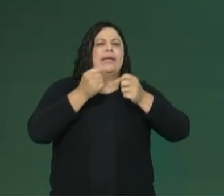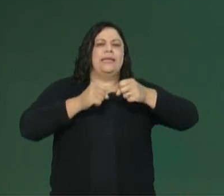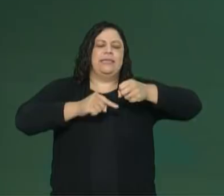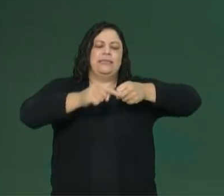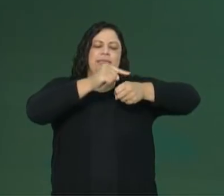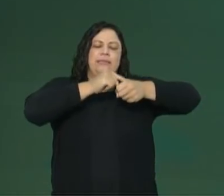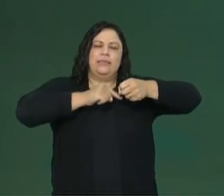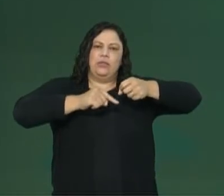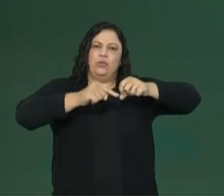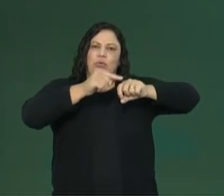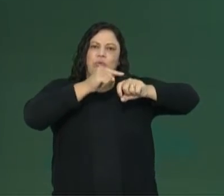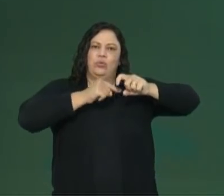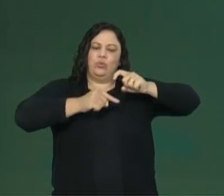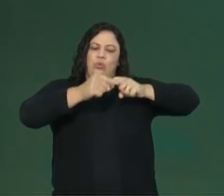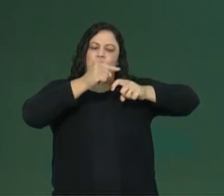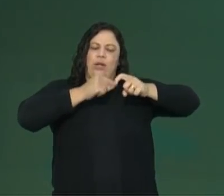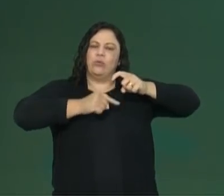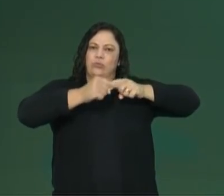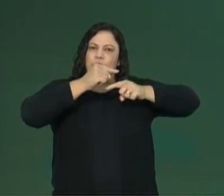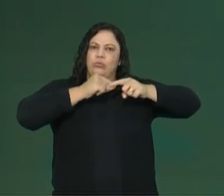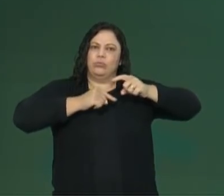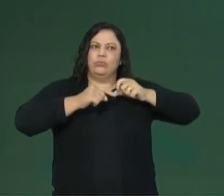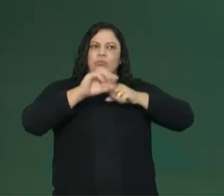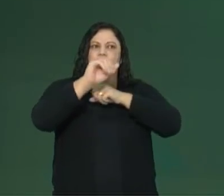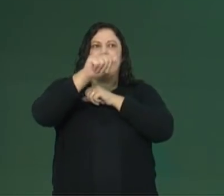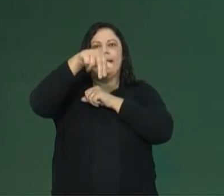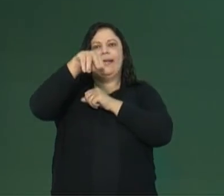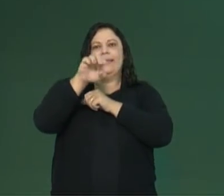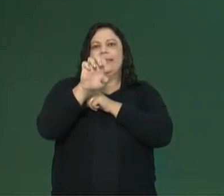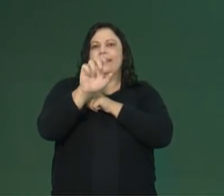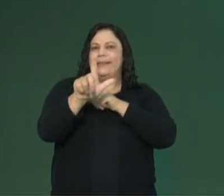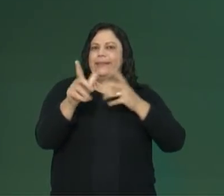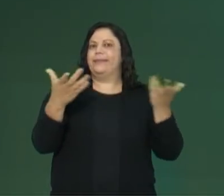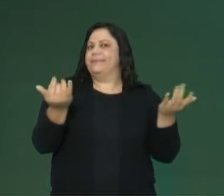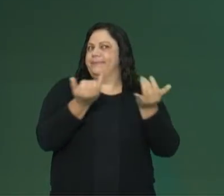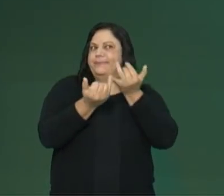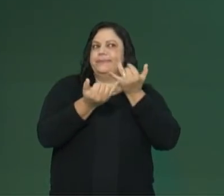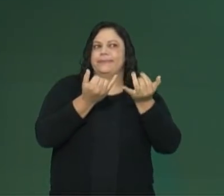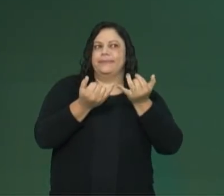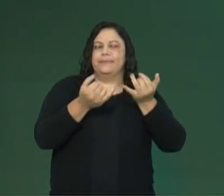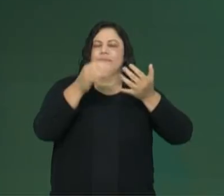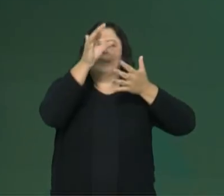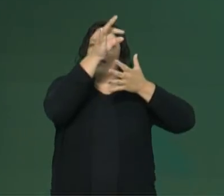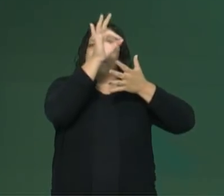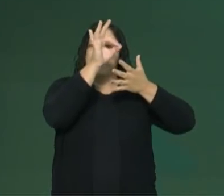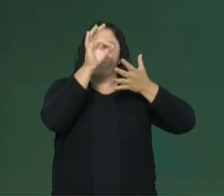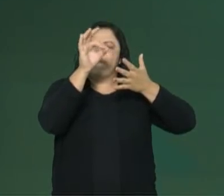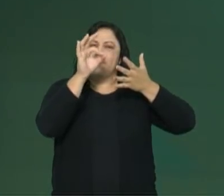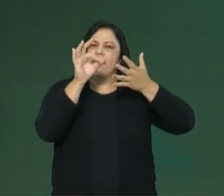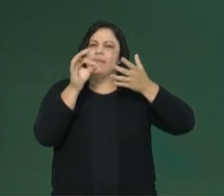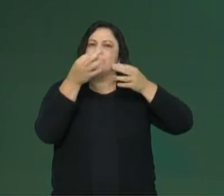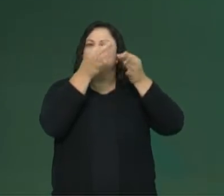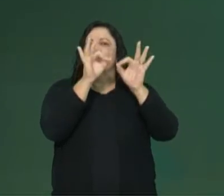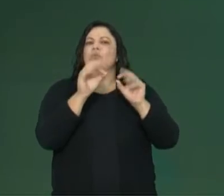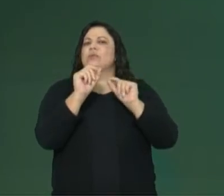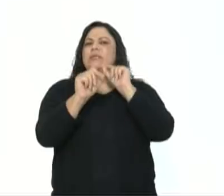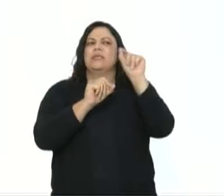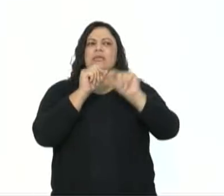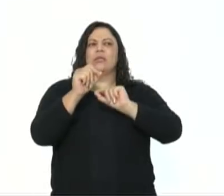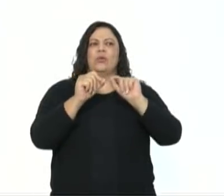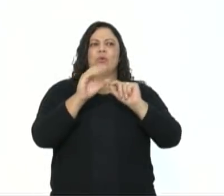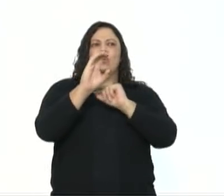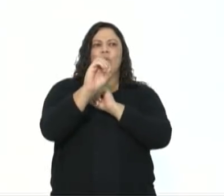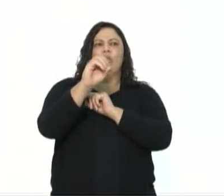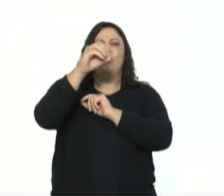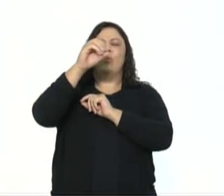de anelídeos. Olá, todos os detalhes que nós acabamos de falar. E a novidade é corpo